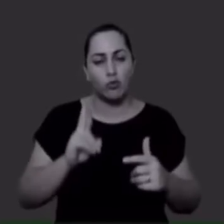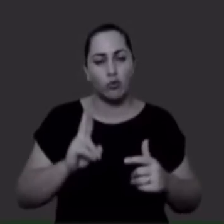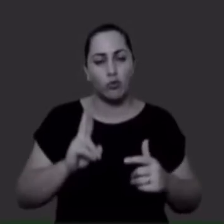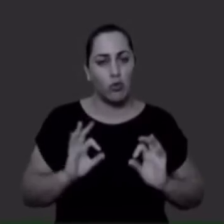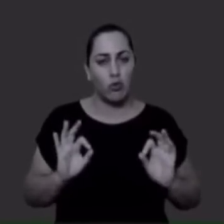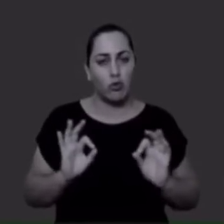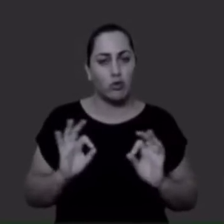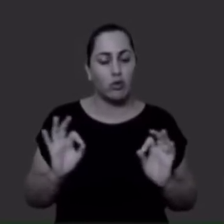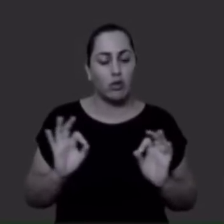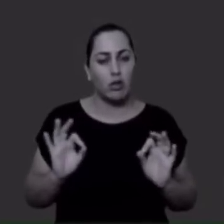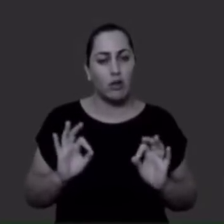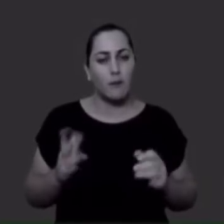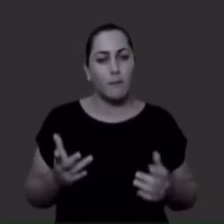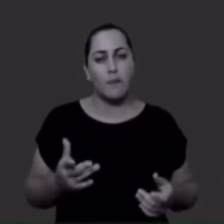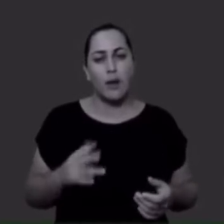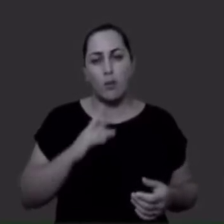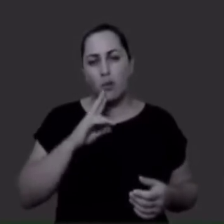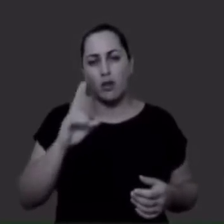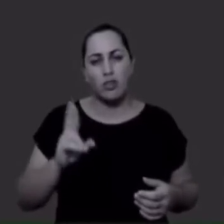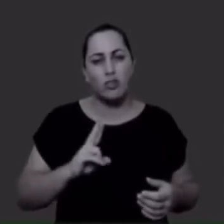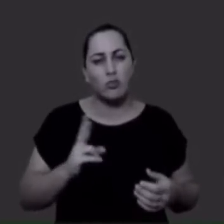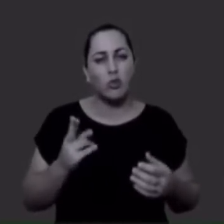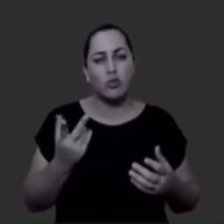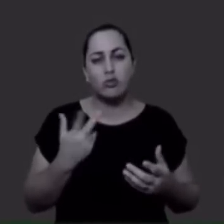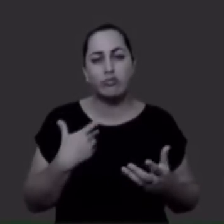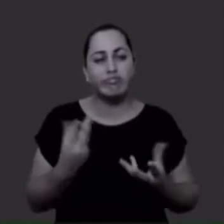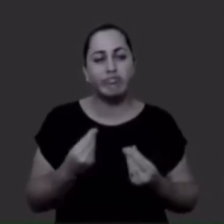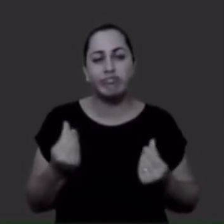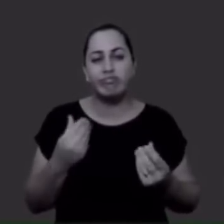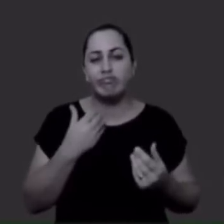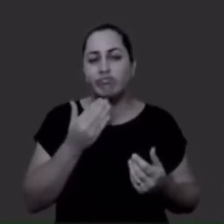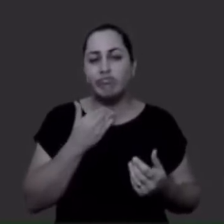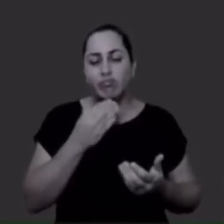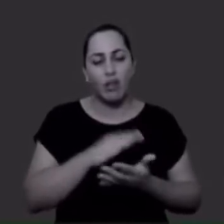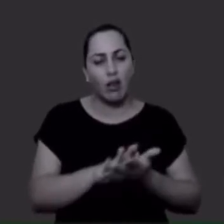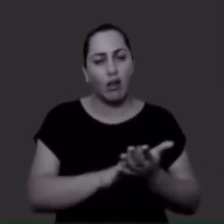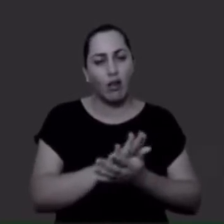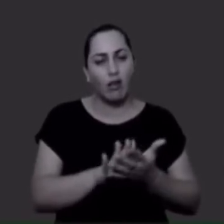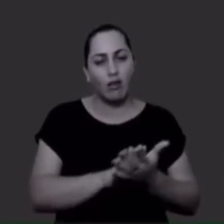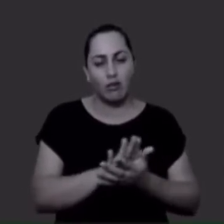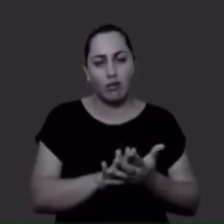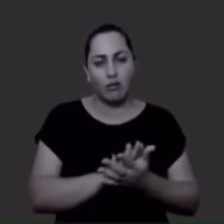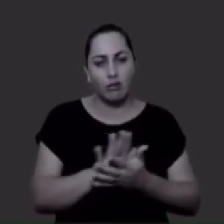ou com a resposta aí totalmente evasiva, que não satisfaz qualquer